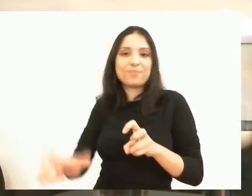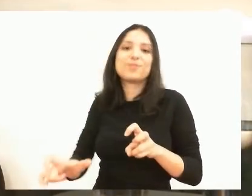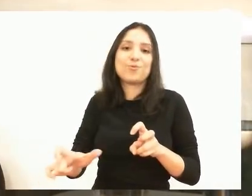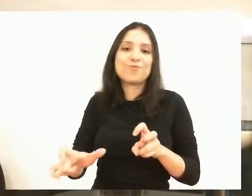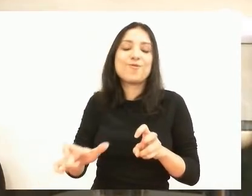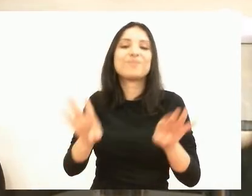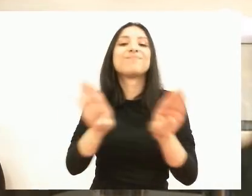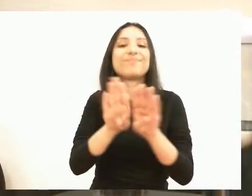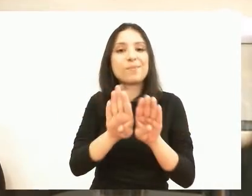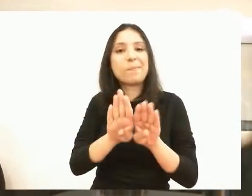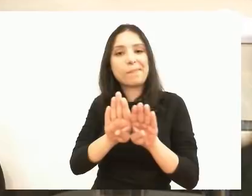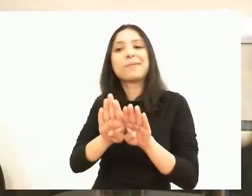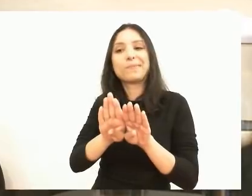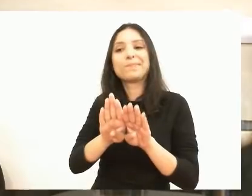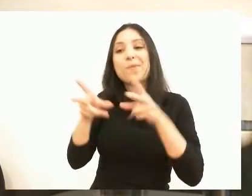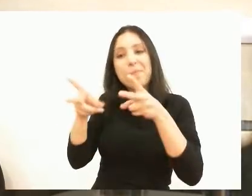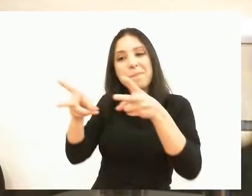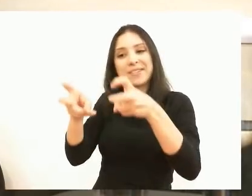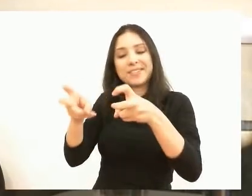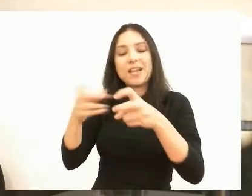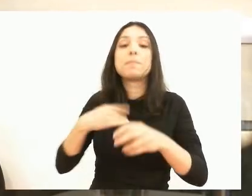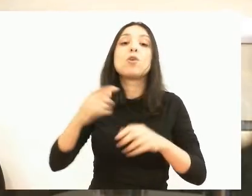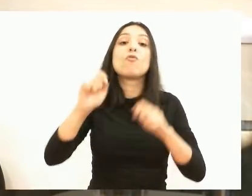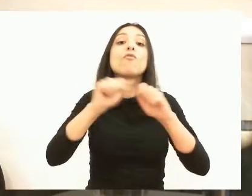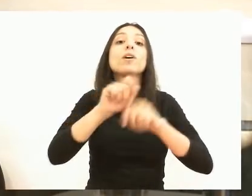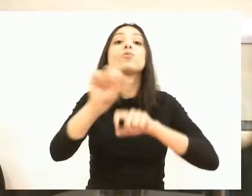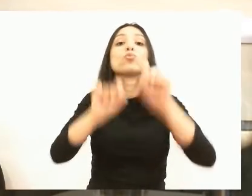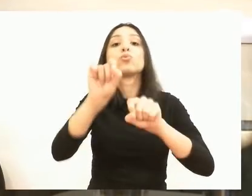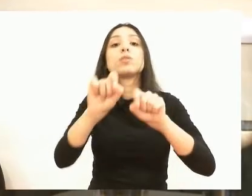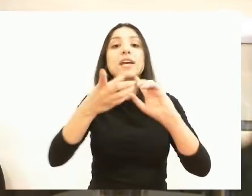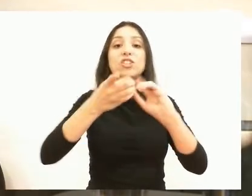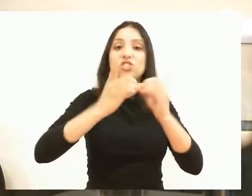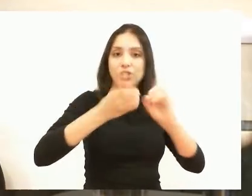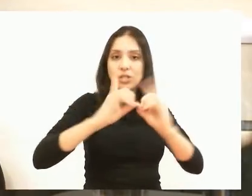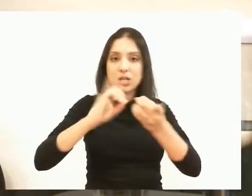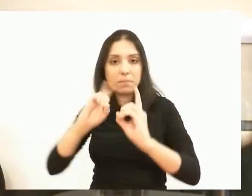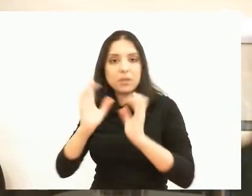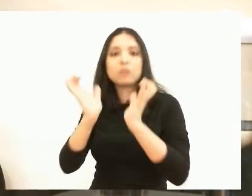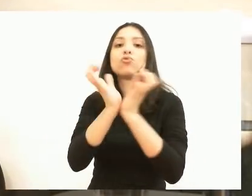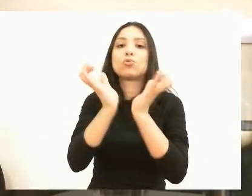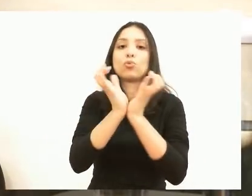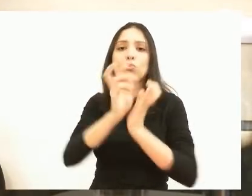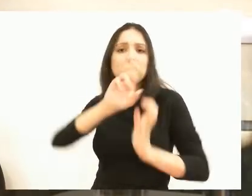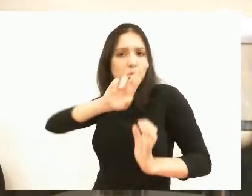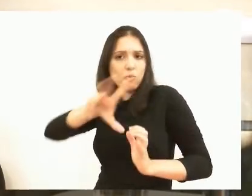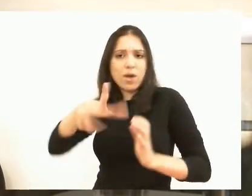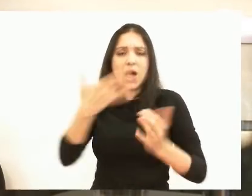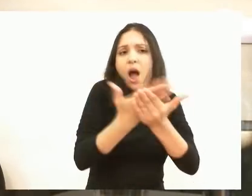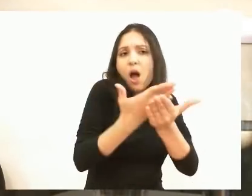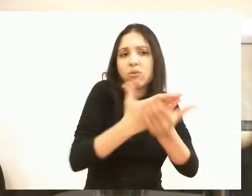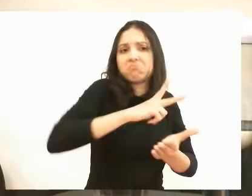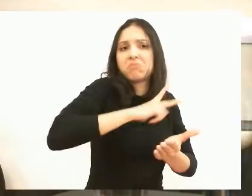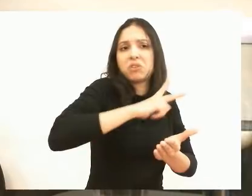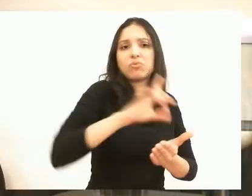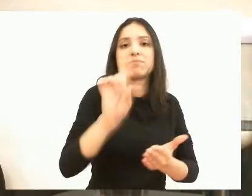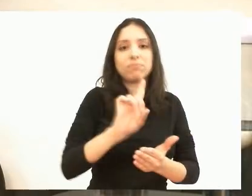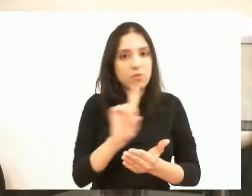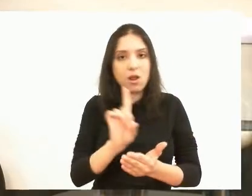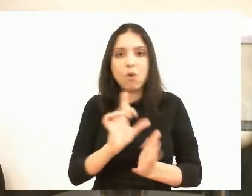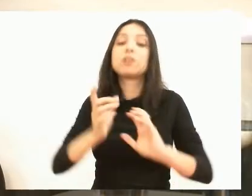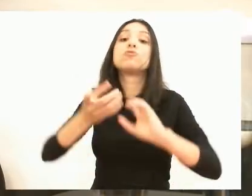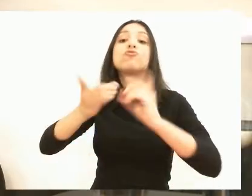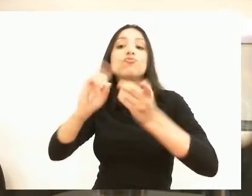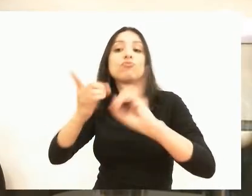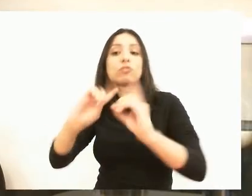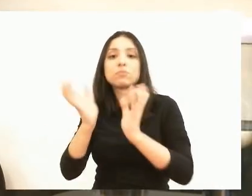trabalho com dinâmicas de grupo nem eu não dou aula particular são dinâmicas de grupo para criança